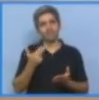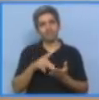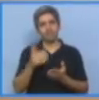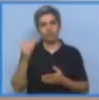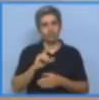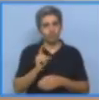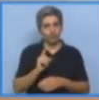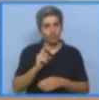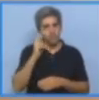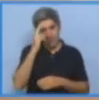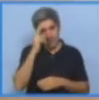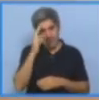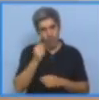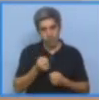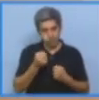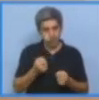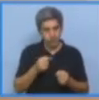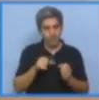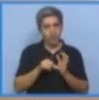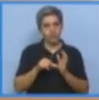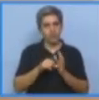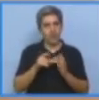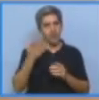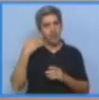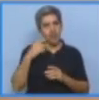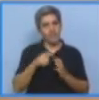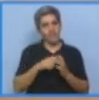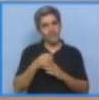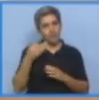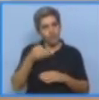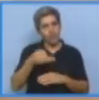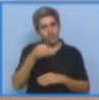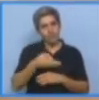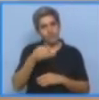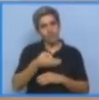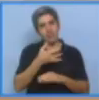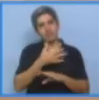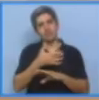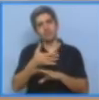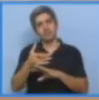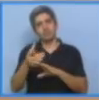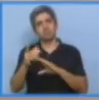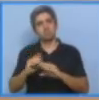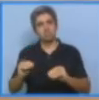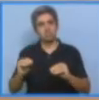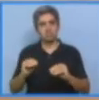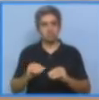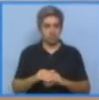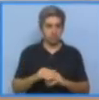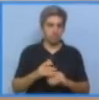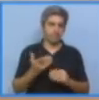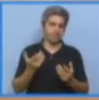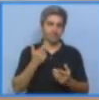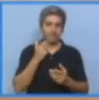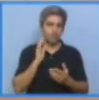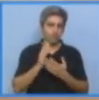presente a Madeira, o Funchal, que vinha a estar presente já há longos anos também, mas não tem